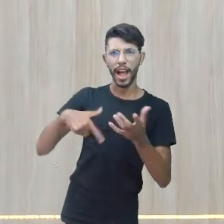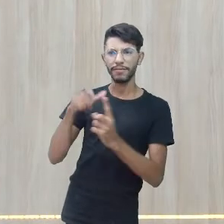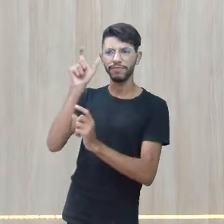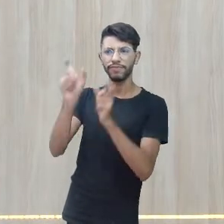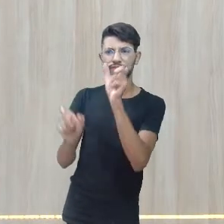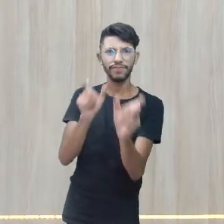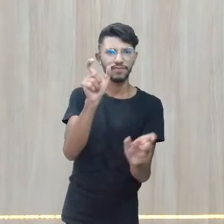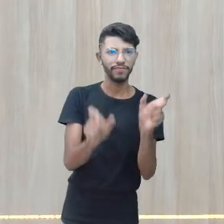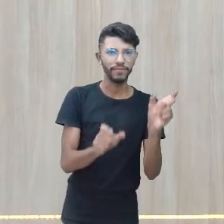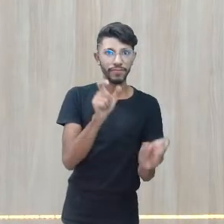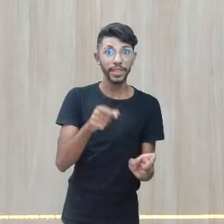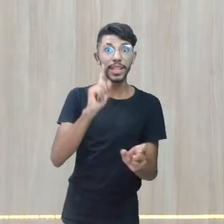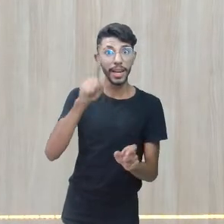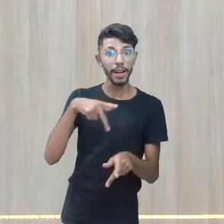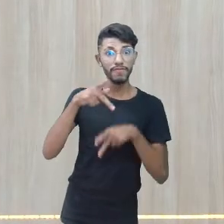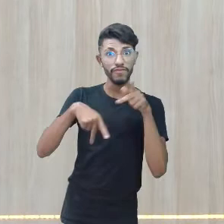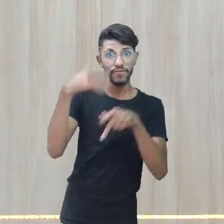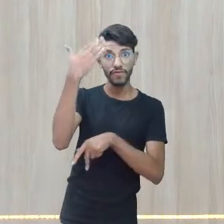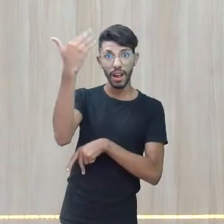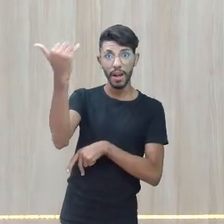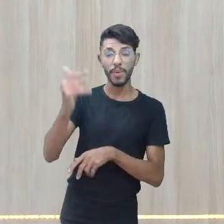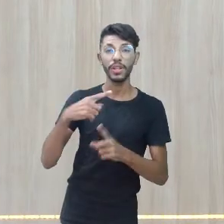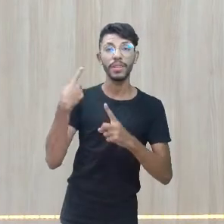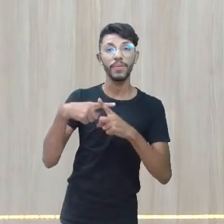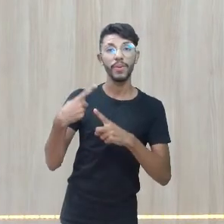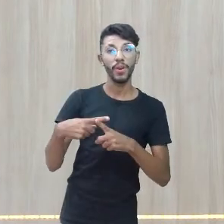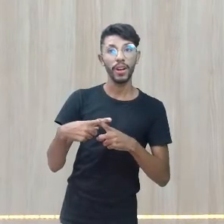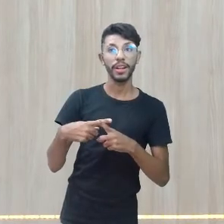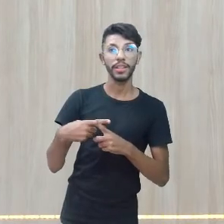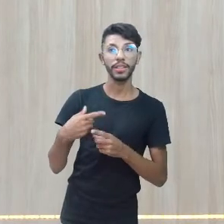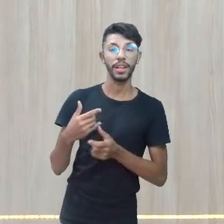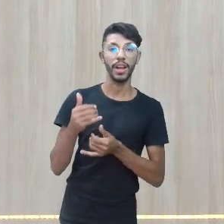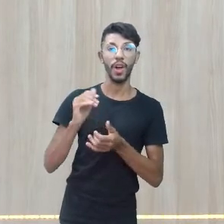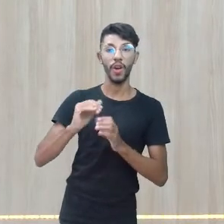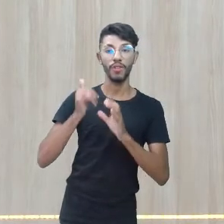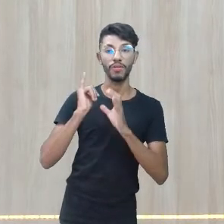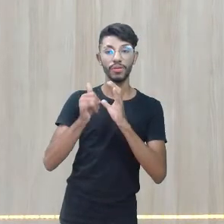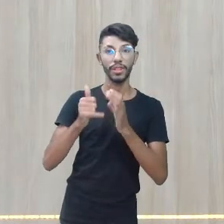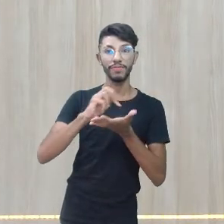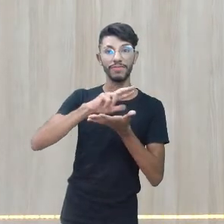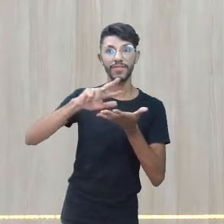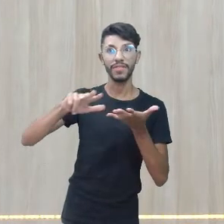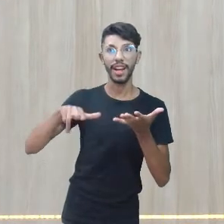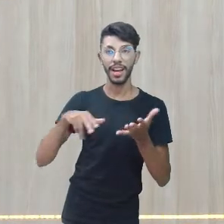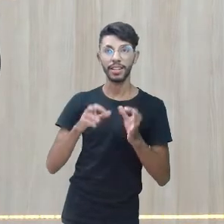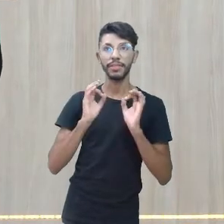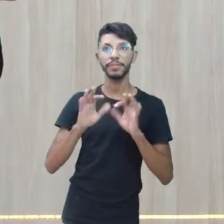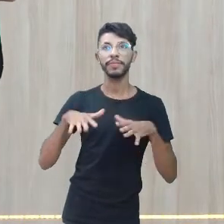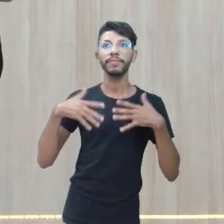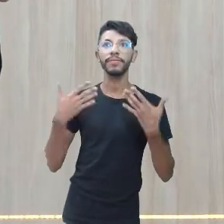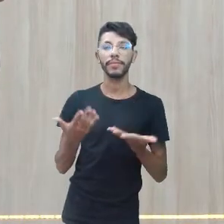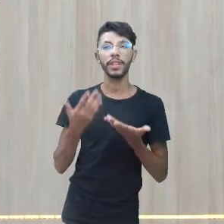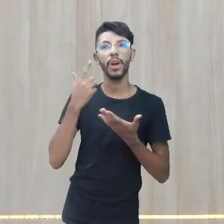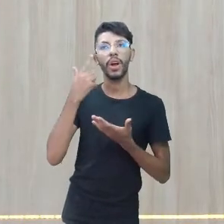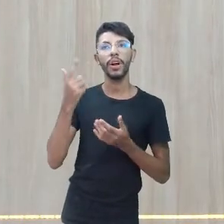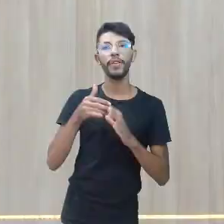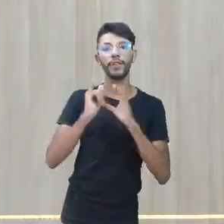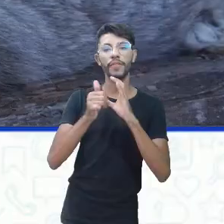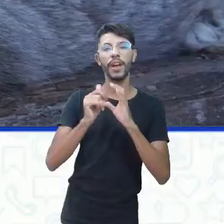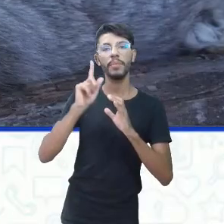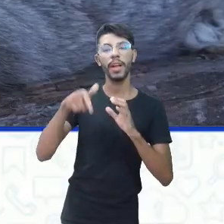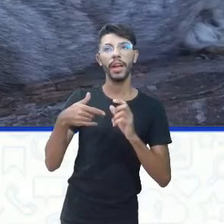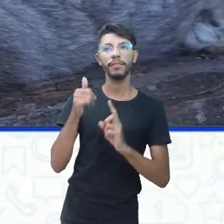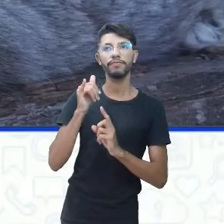pessoas. Ela se tornou tão popular porque foi contada por muitos. Então, vamos seguindo. Fábula é uma